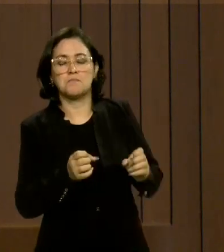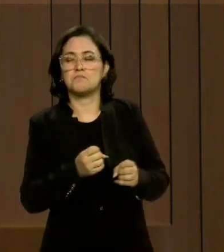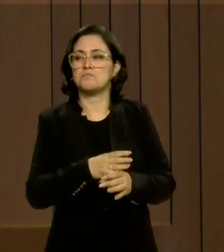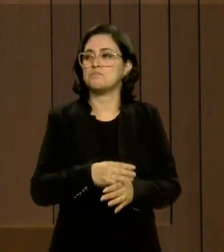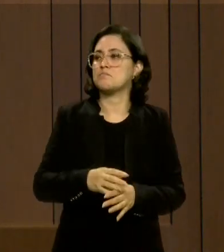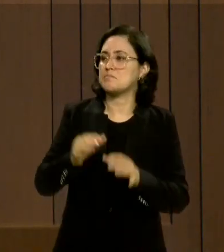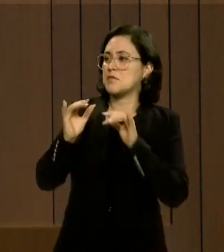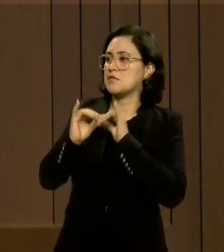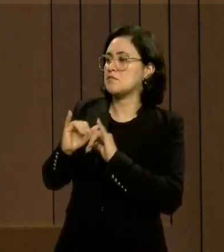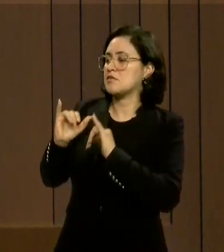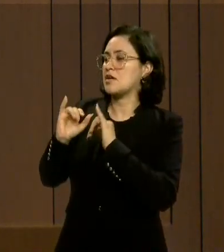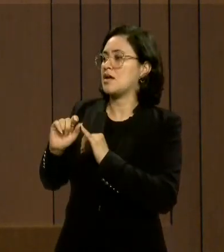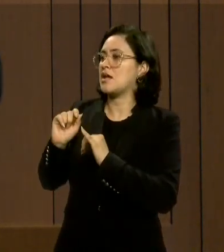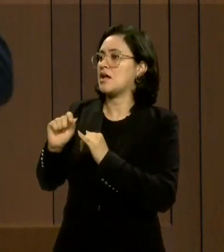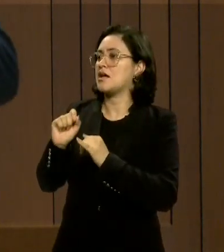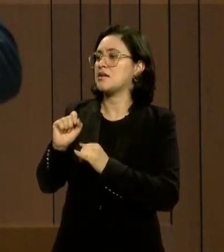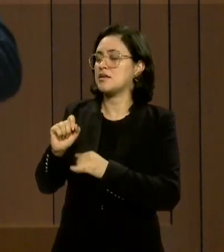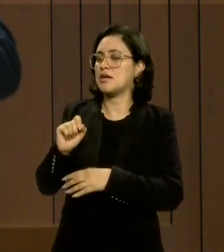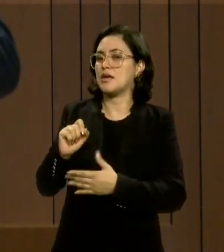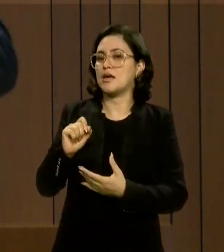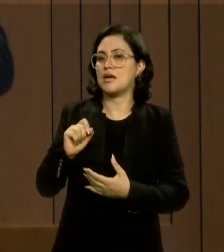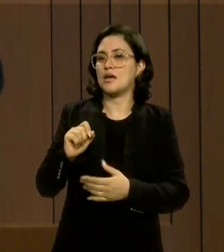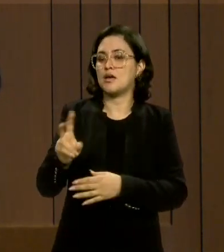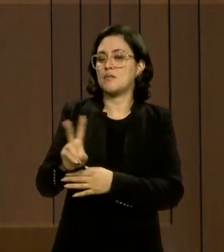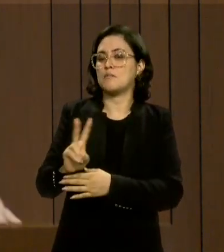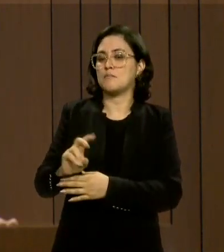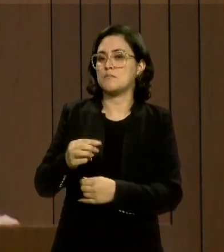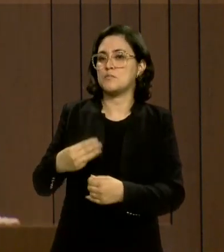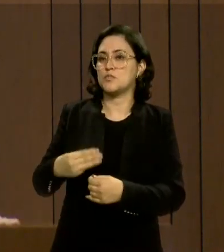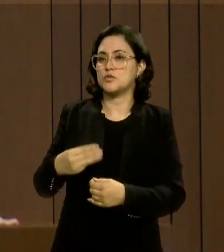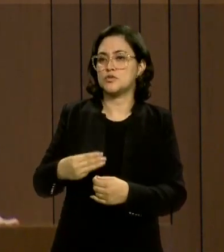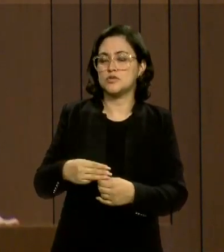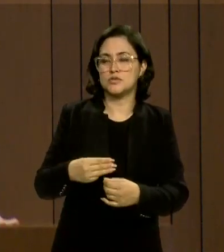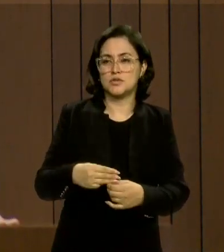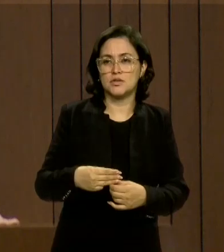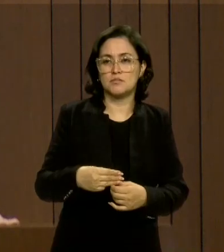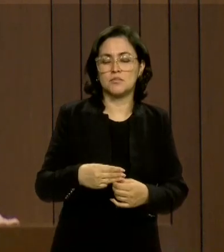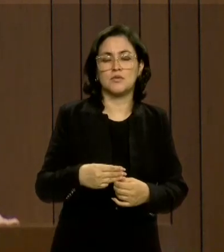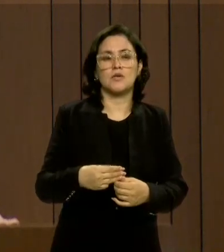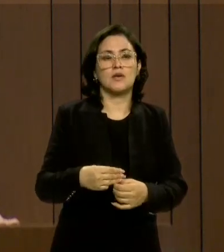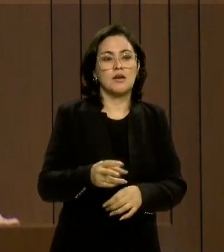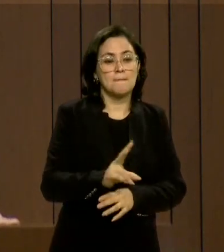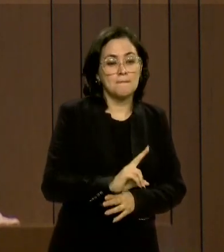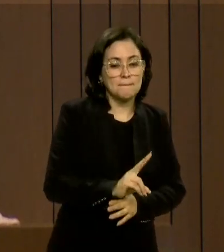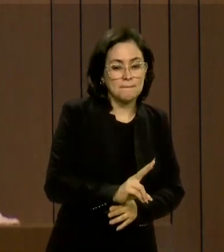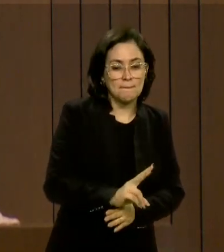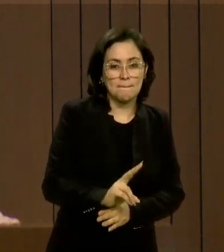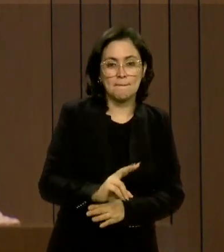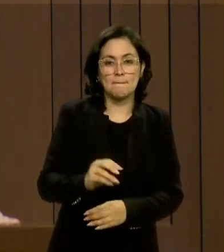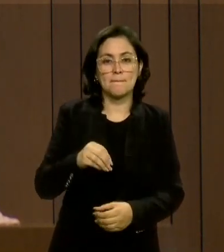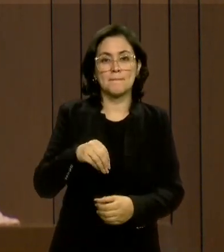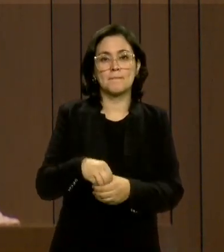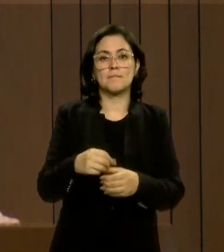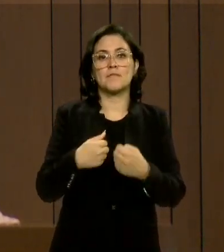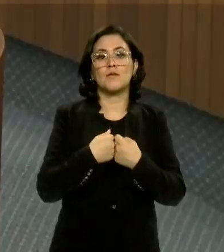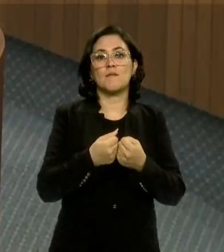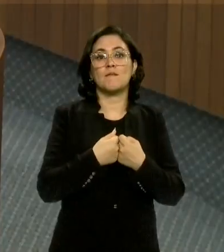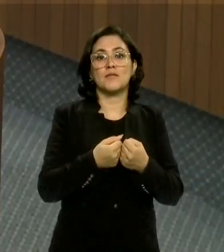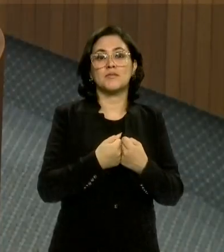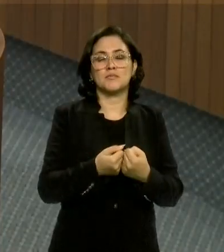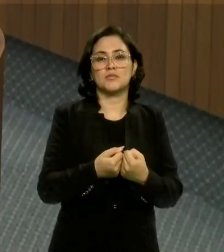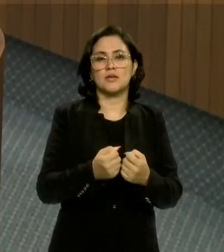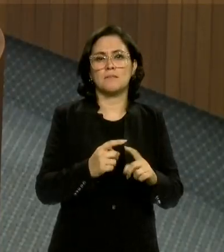ônibus na guarda municipal. Mas olha só, tem 3 pessoas da